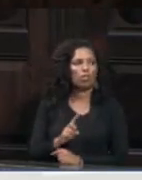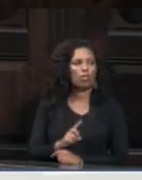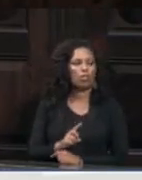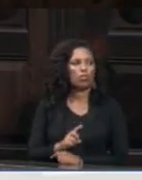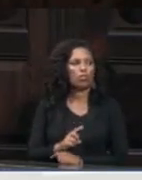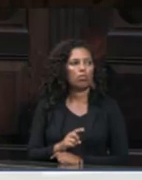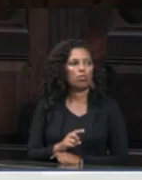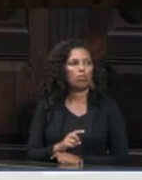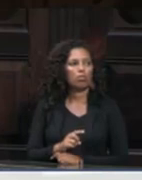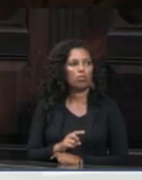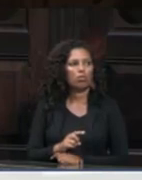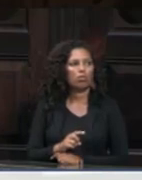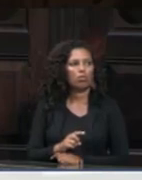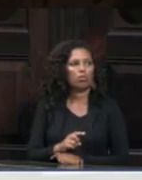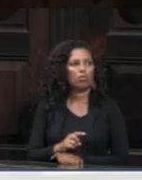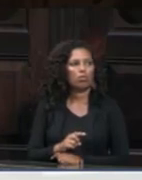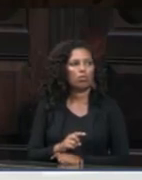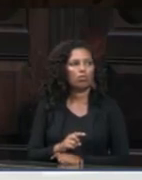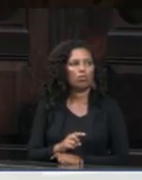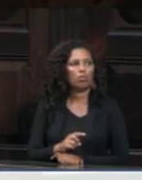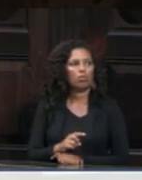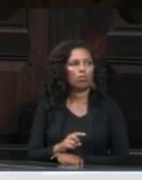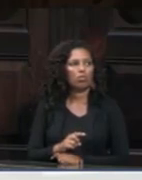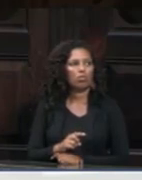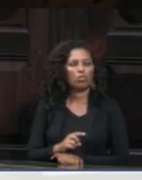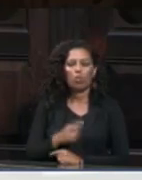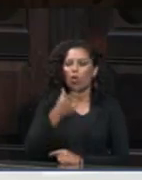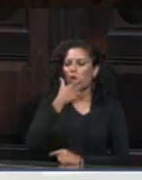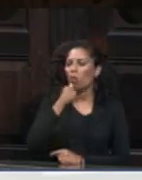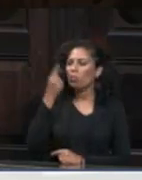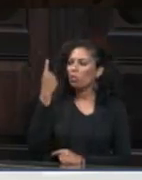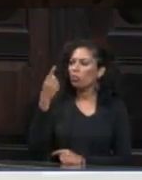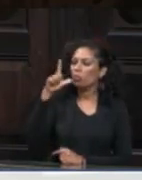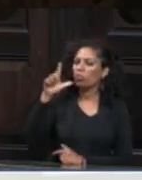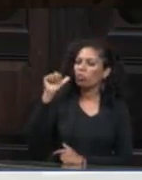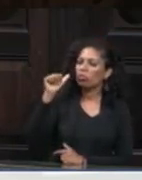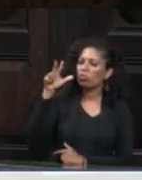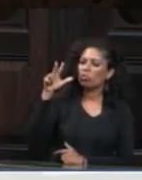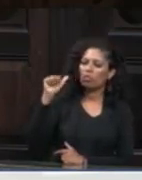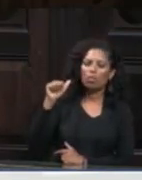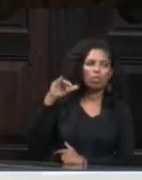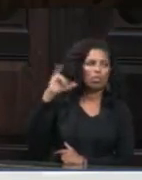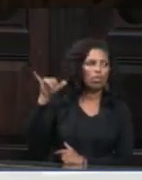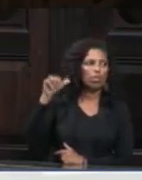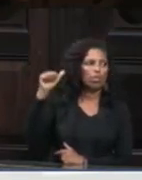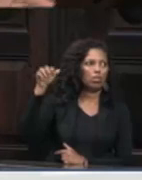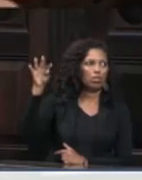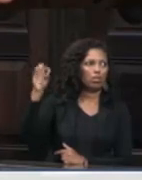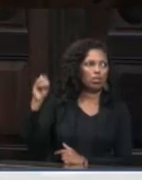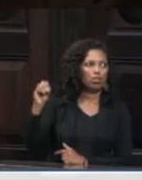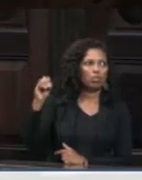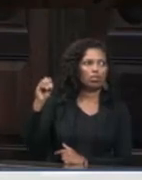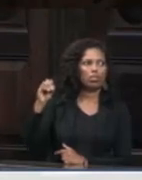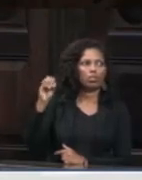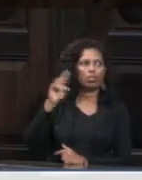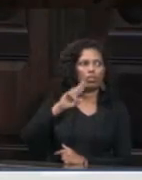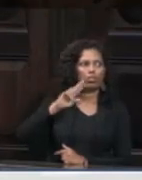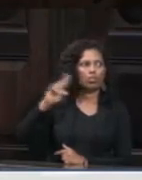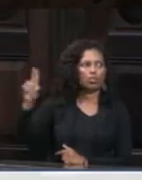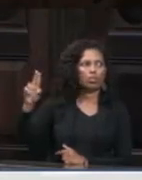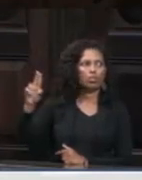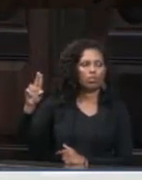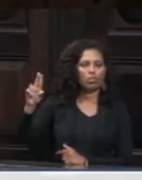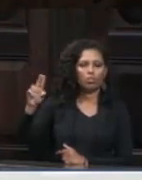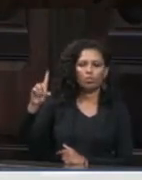praticada por um indivíduo citado na Lava Jato, apelidado de Duduzinho Nervoso, chamando Maricá